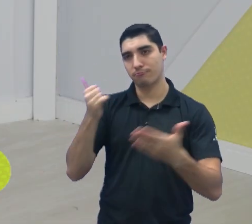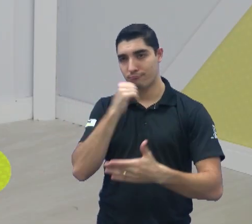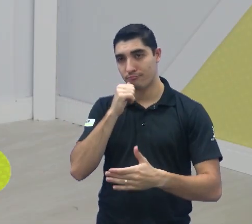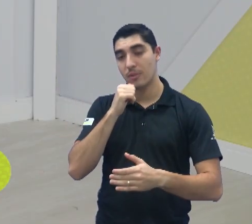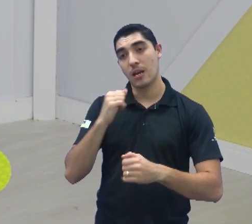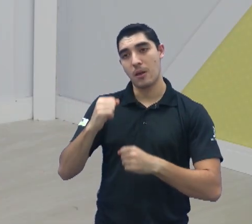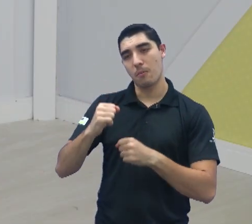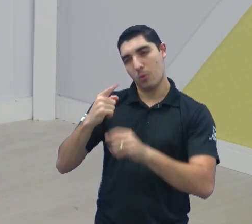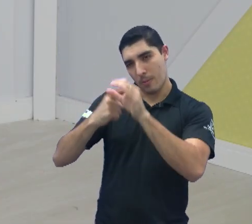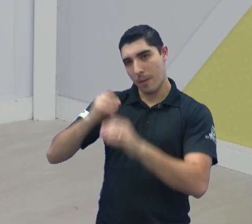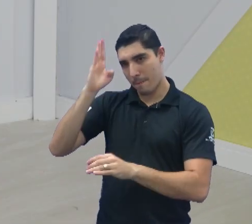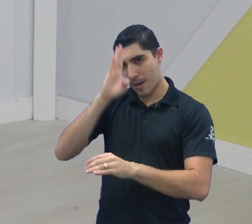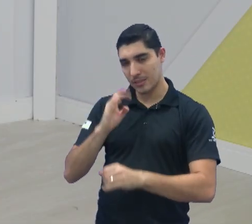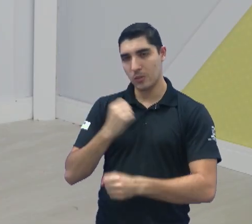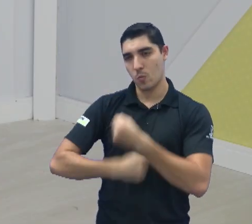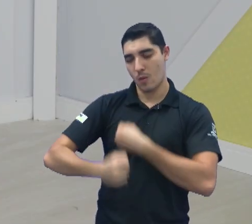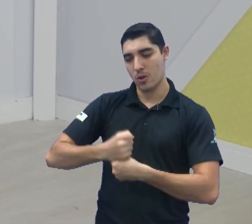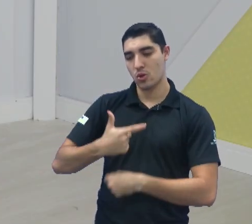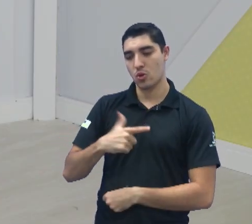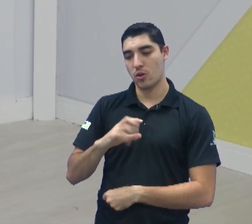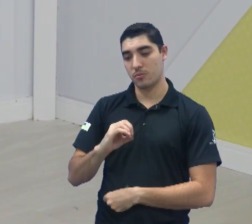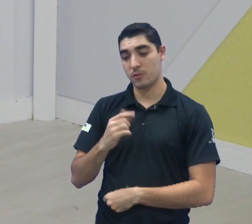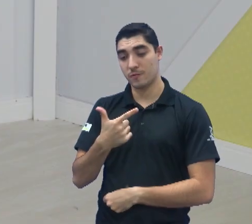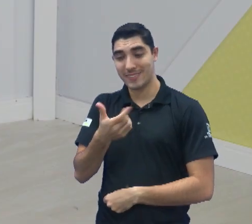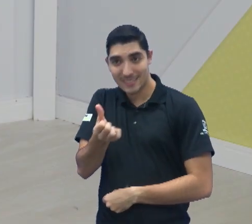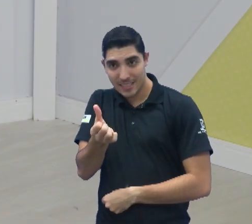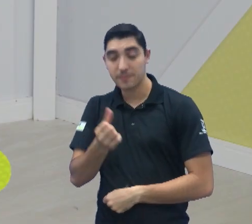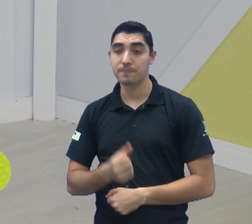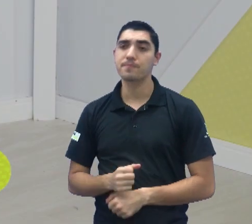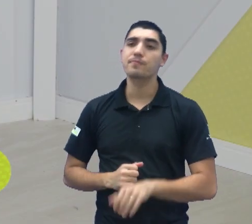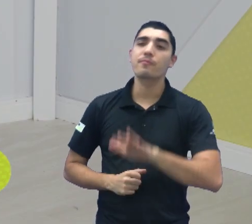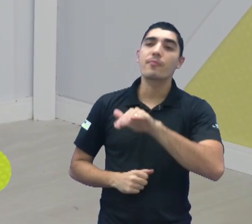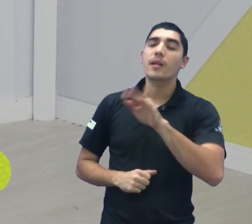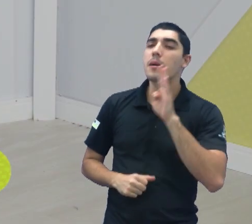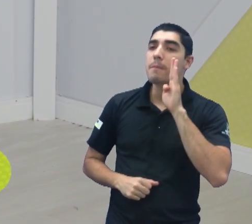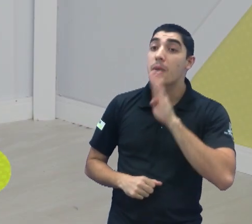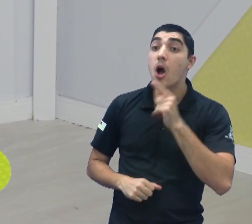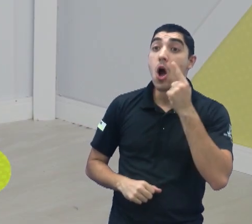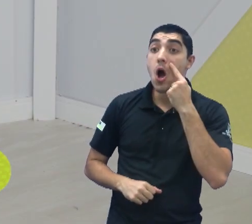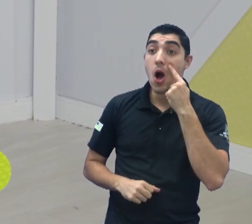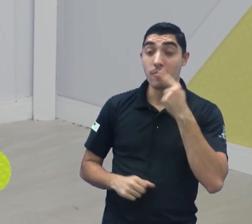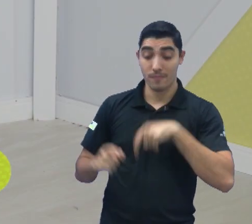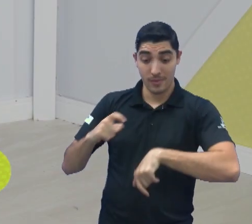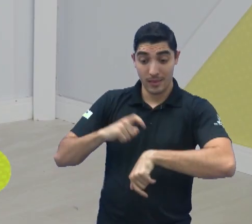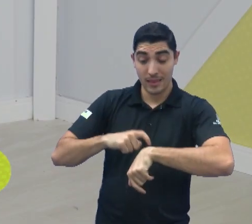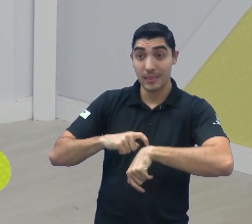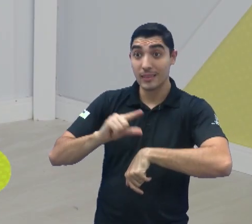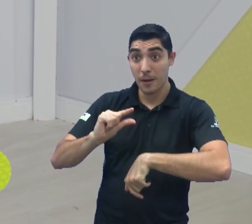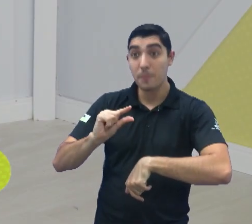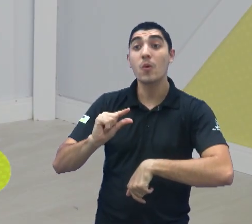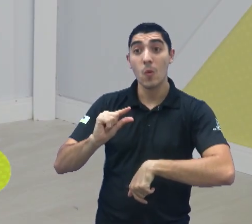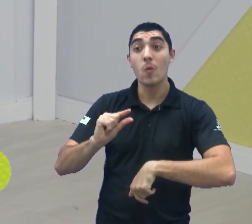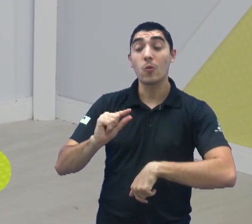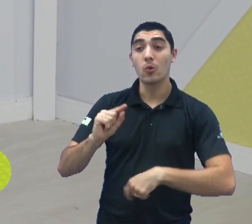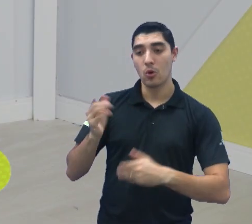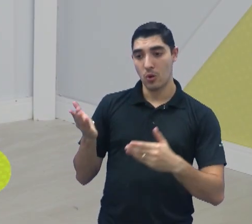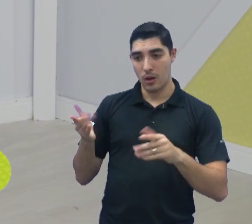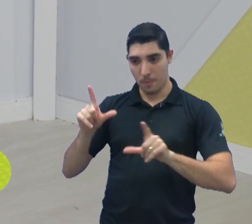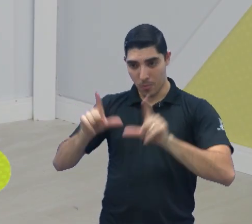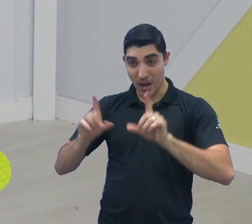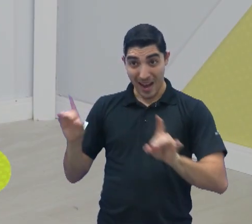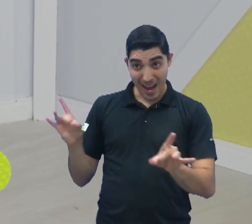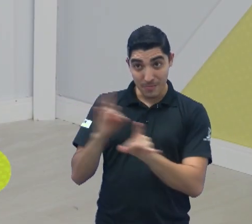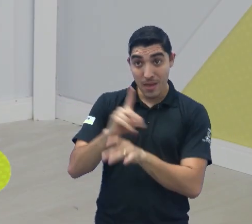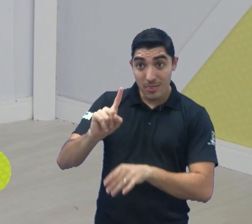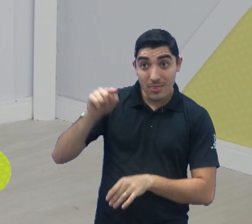2026, tá certo? Paulito, para a gente fechar o Hora do Esporte, olha só, daqui a pouco, logo após o Hora do Esporte, tem estreia